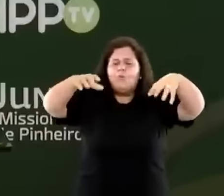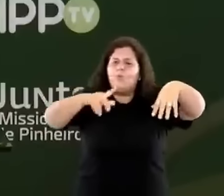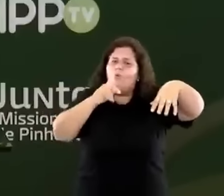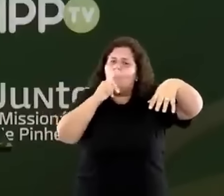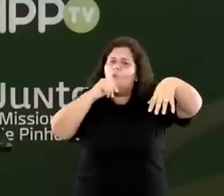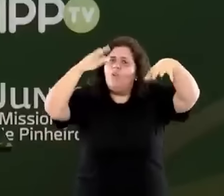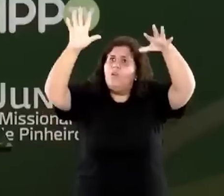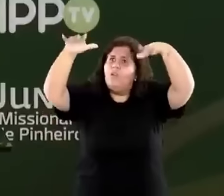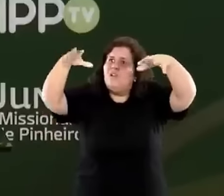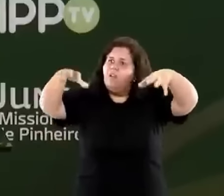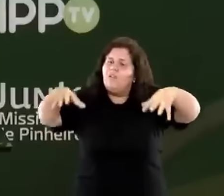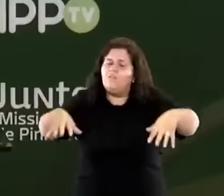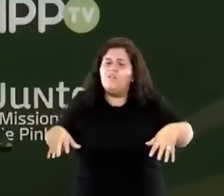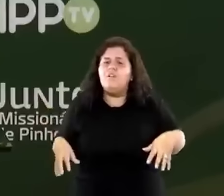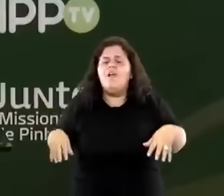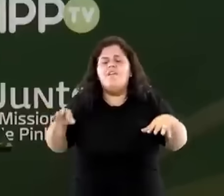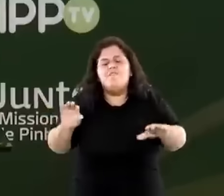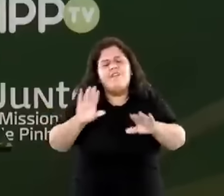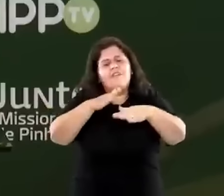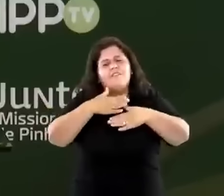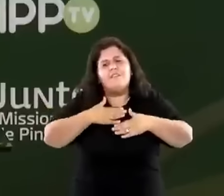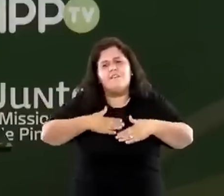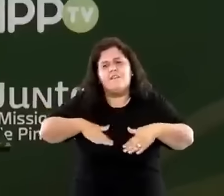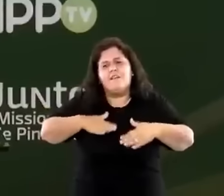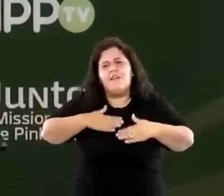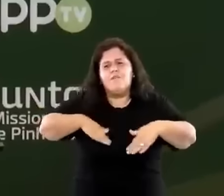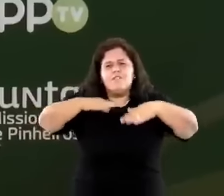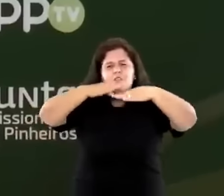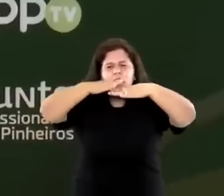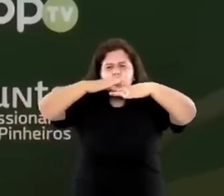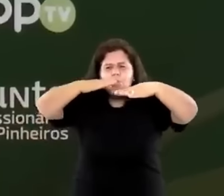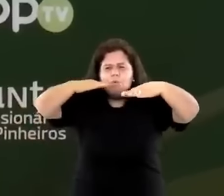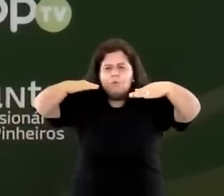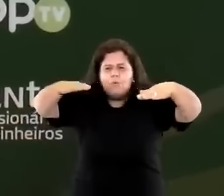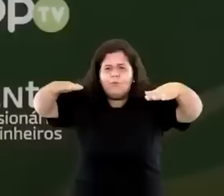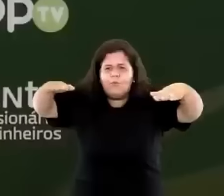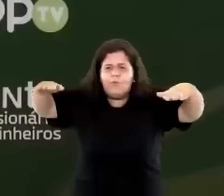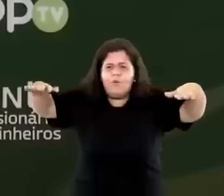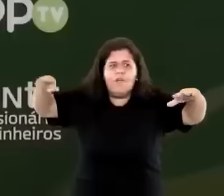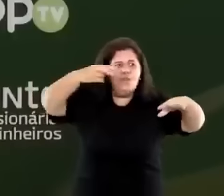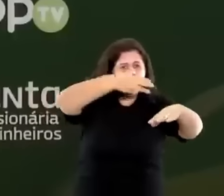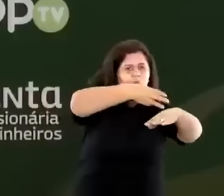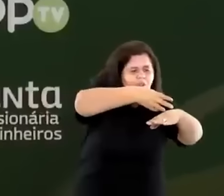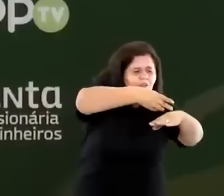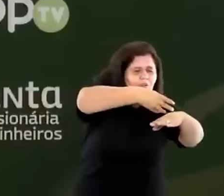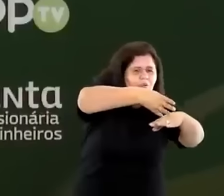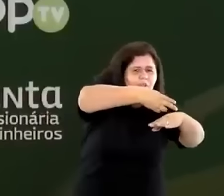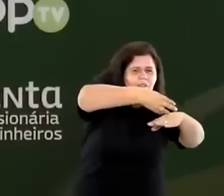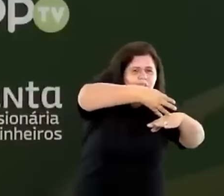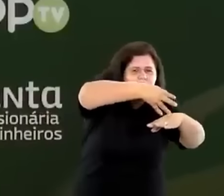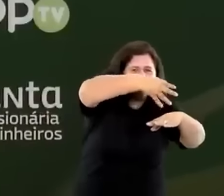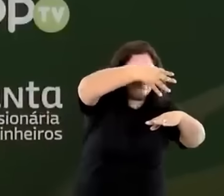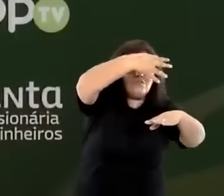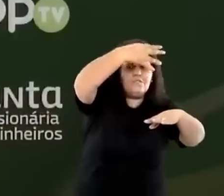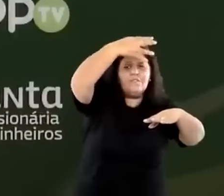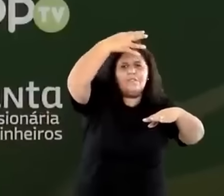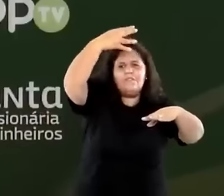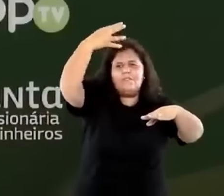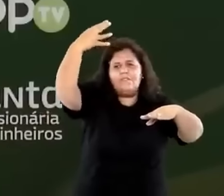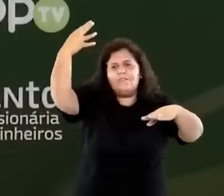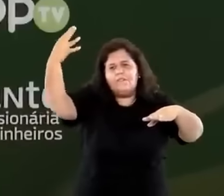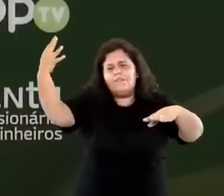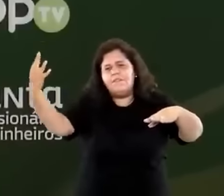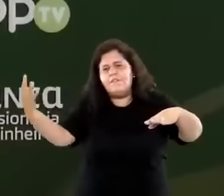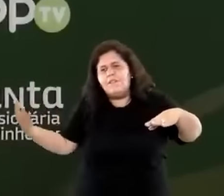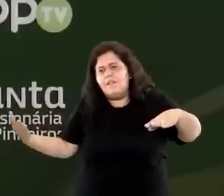tudo se acalma que chega a bonança você olha no horizonte e vê um arco-íris o arco-íris é um símbolo